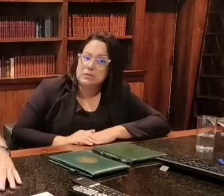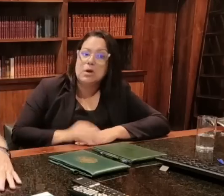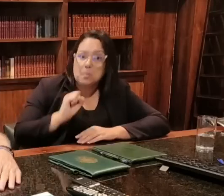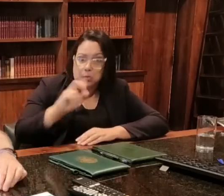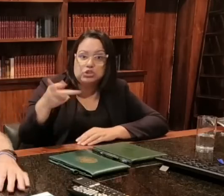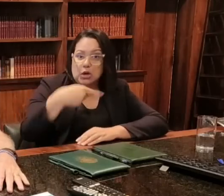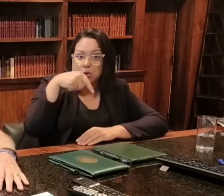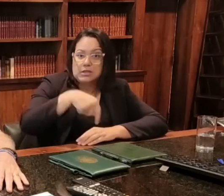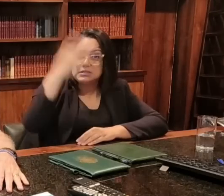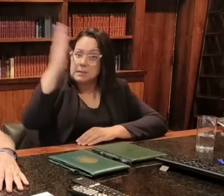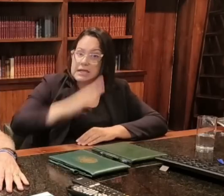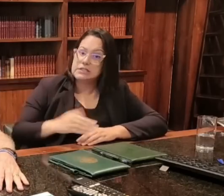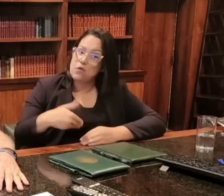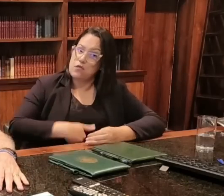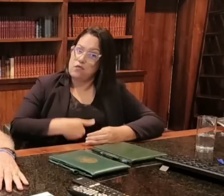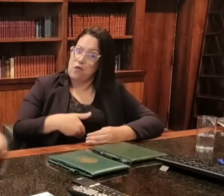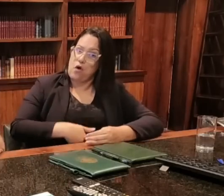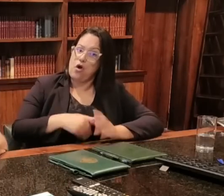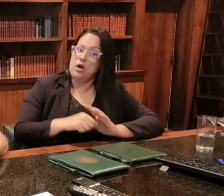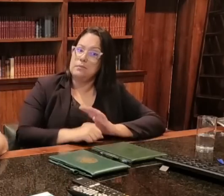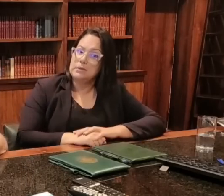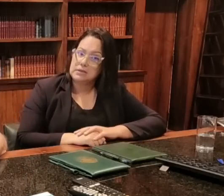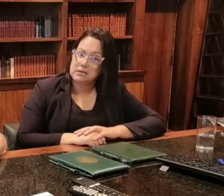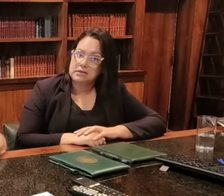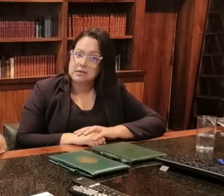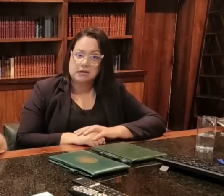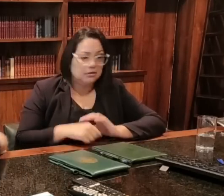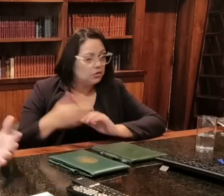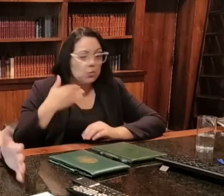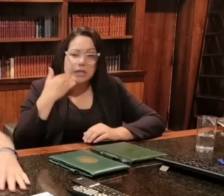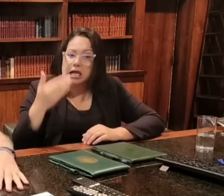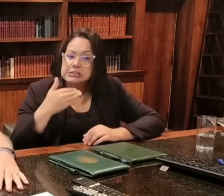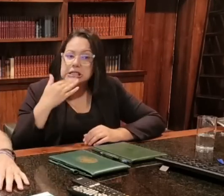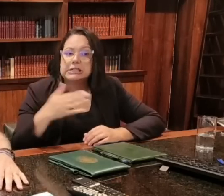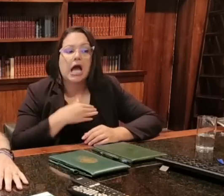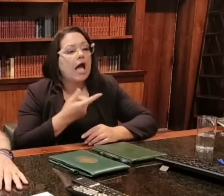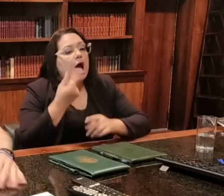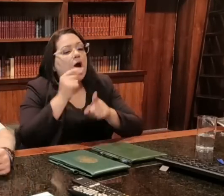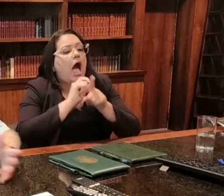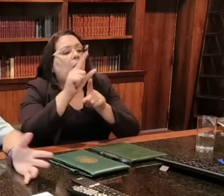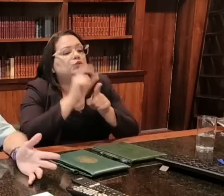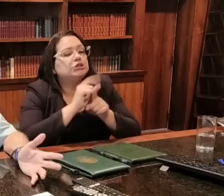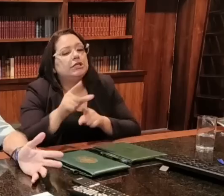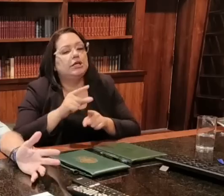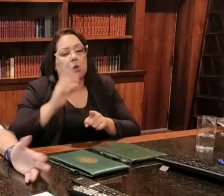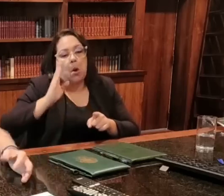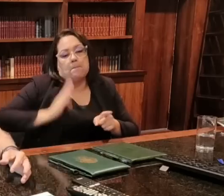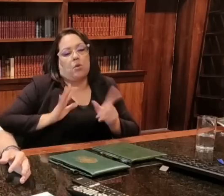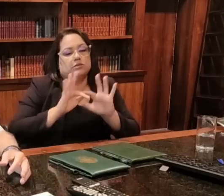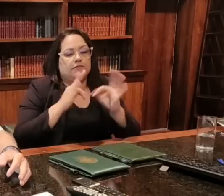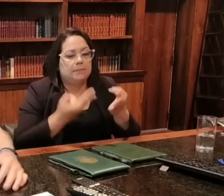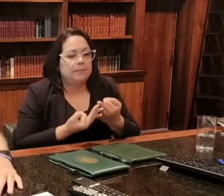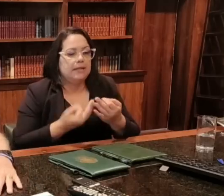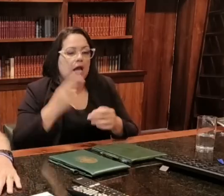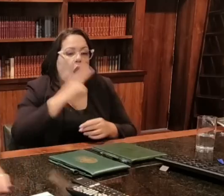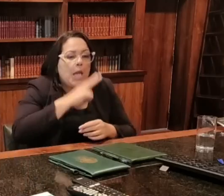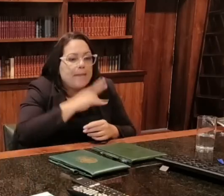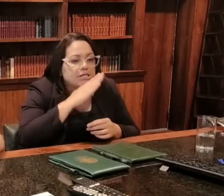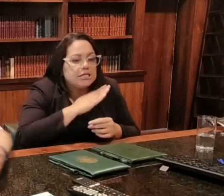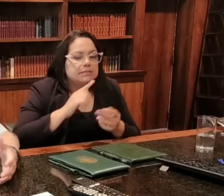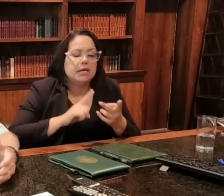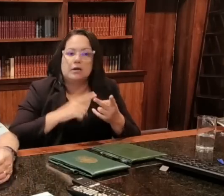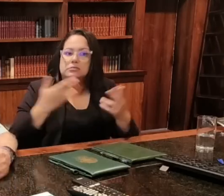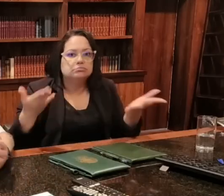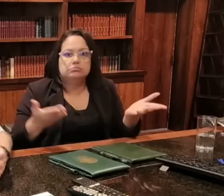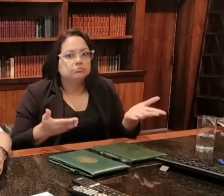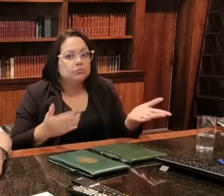a alta dos combustíveis para o que seria uma crise do novo governo tentando fazer essa comparação não é nem em